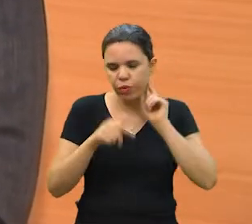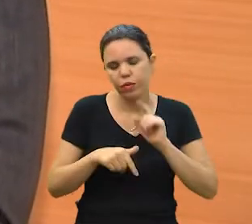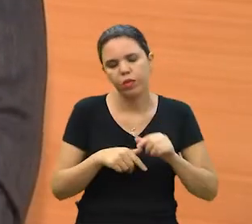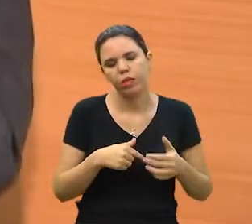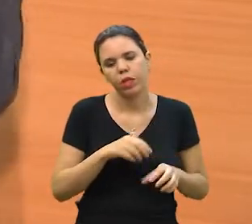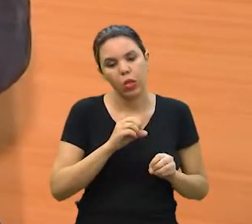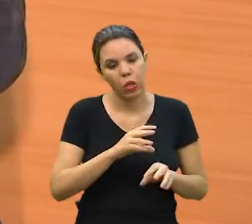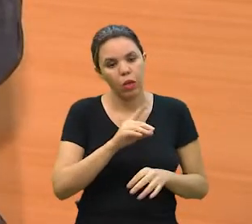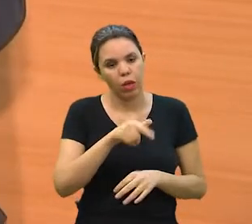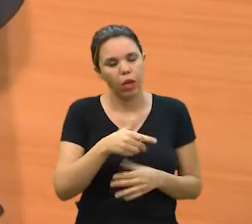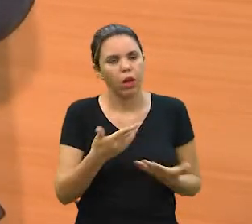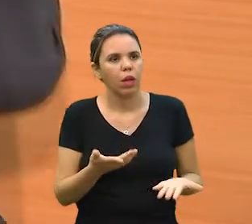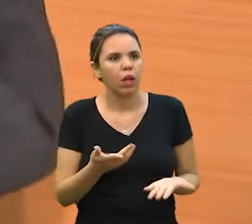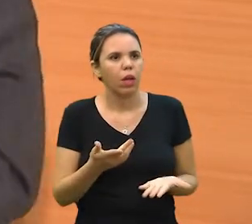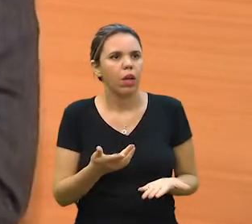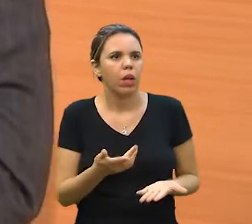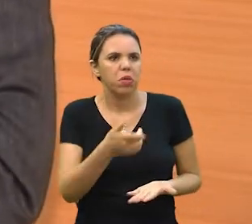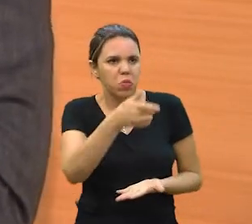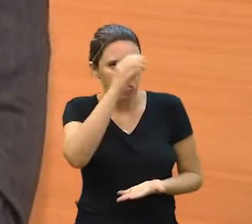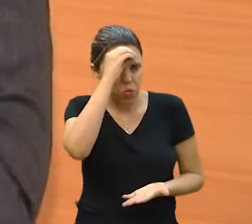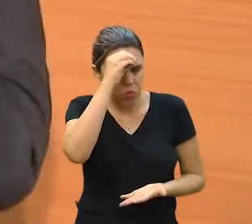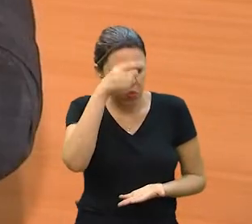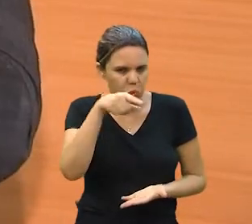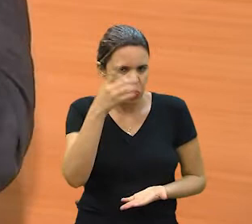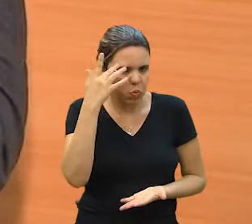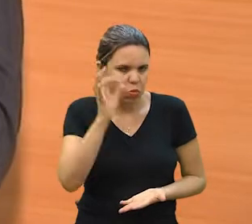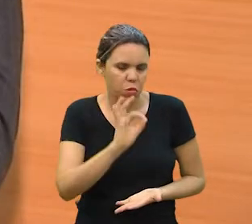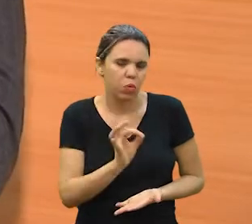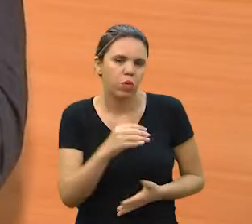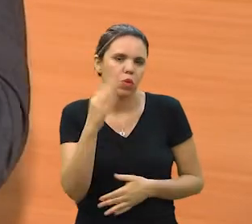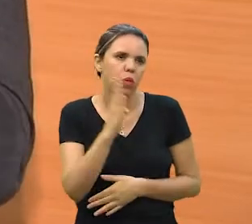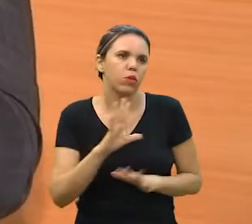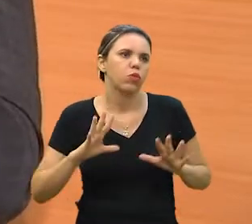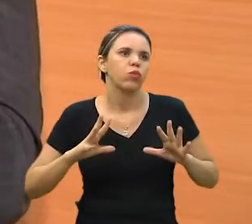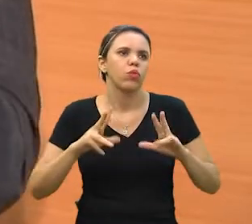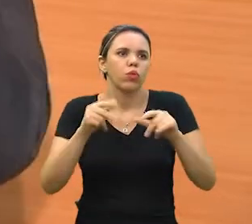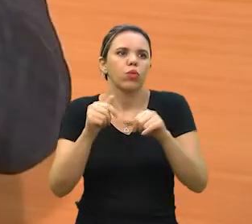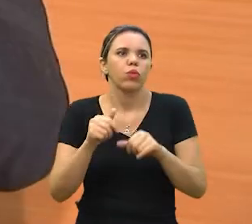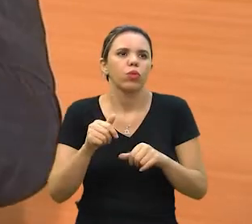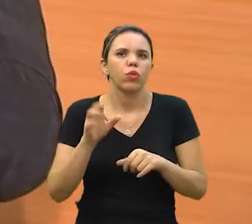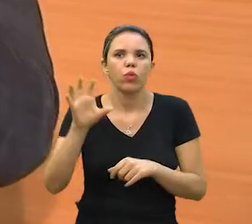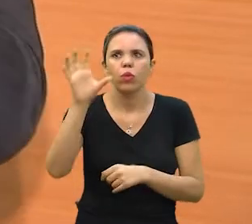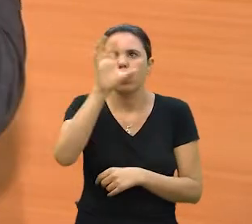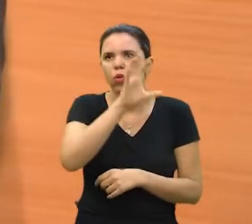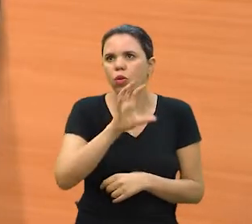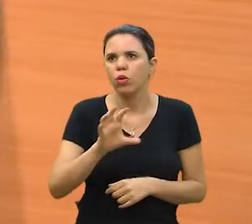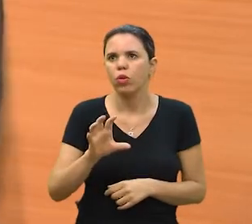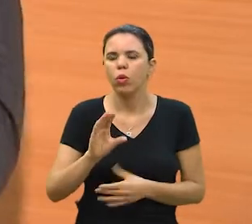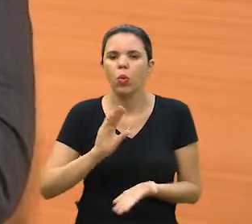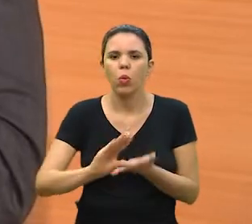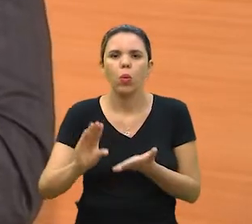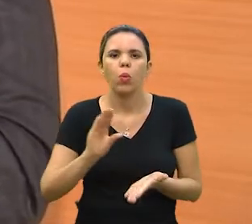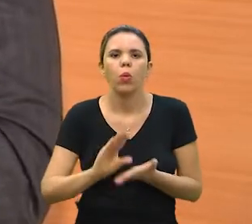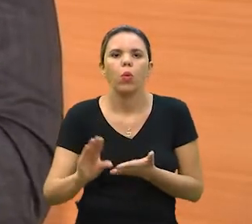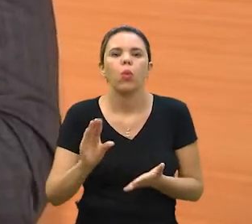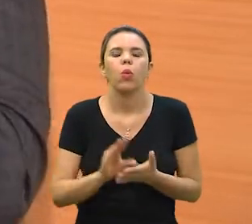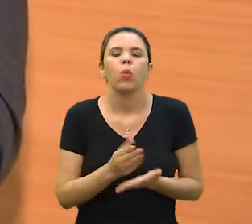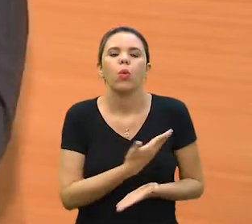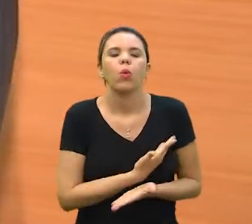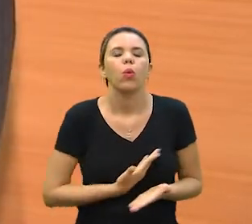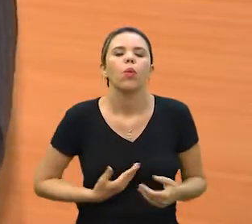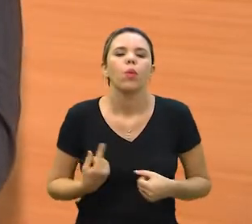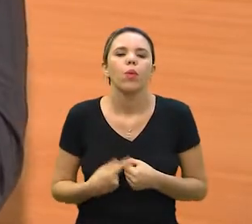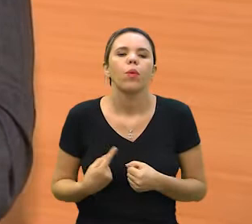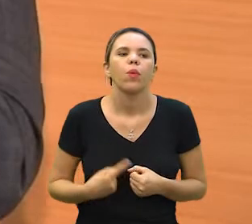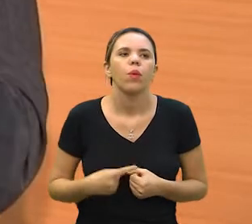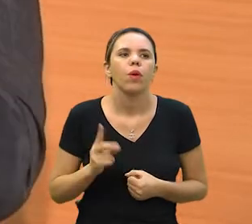prioridade, não, a educação, você que não sabe, a educação no Brasil todo, seja no Estado, seja no orçamento da União ou